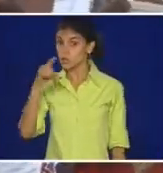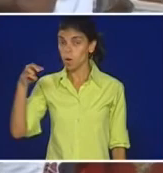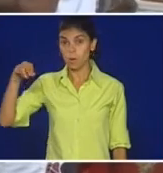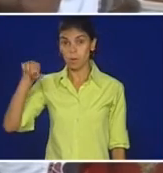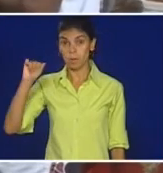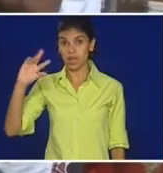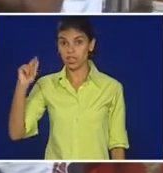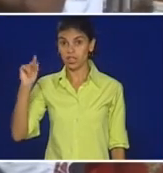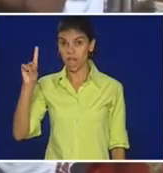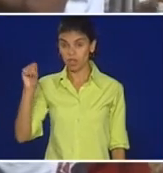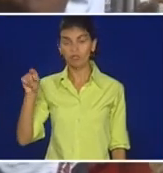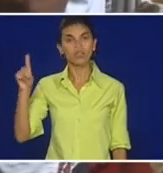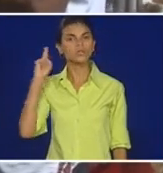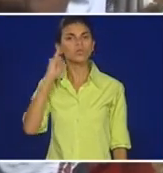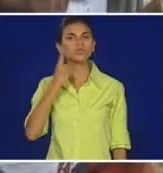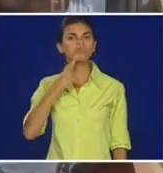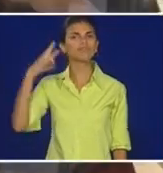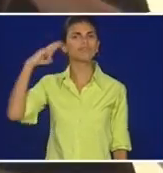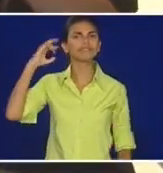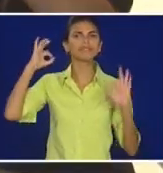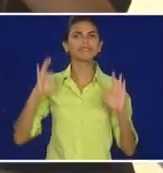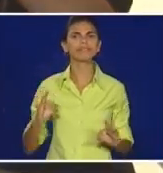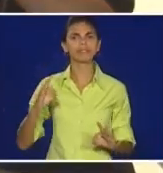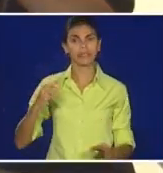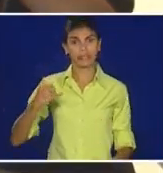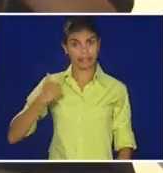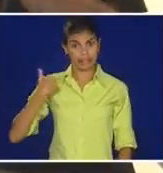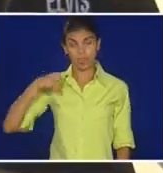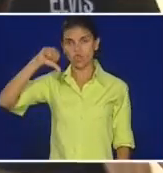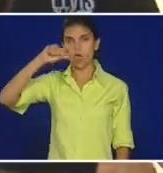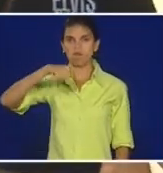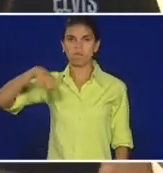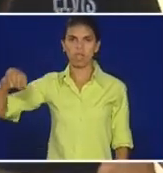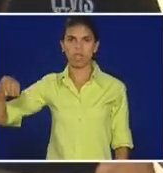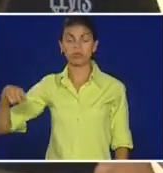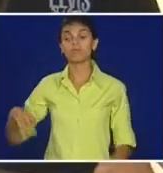de idade. Aos 9 meses, o João teve meningite. E